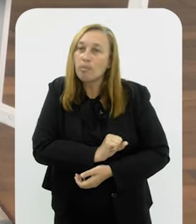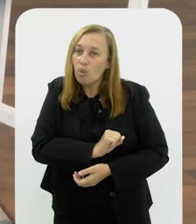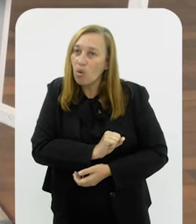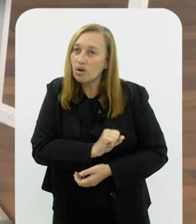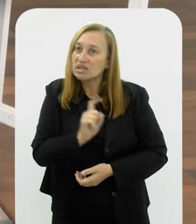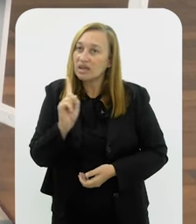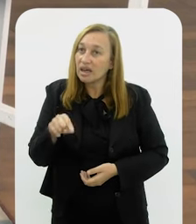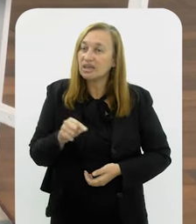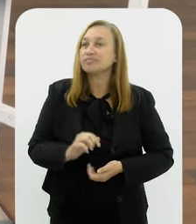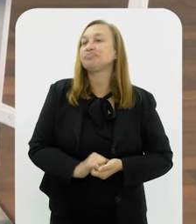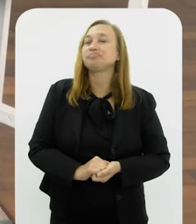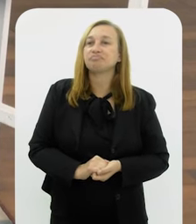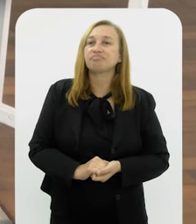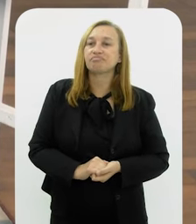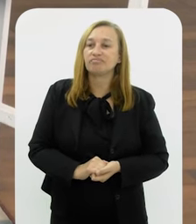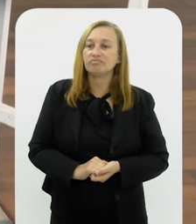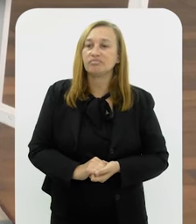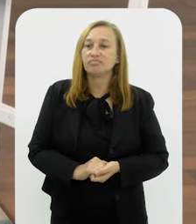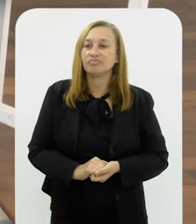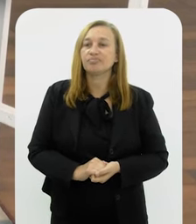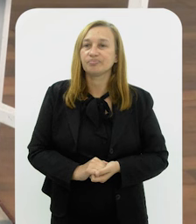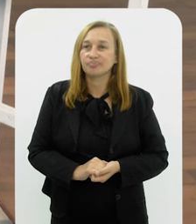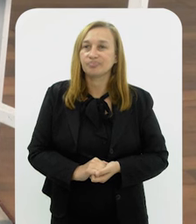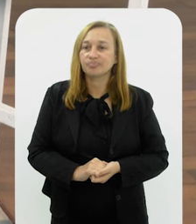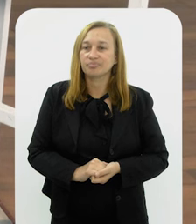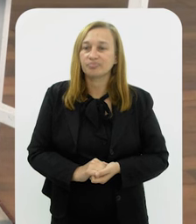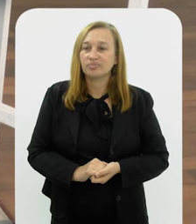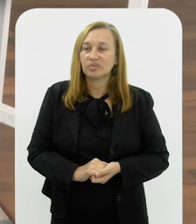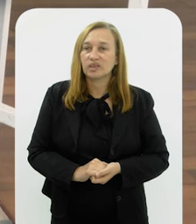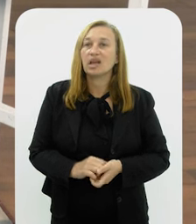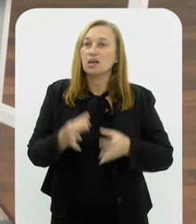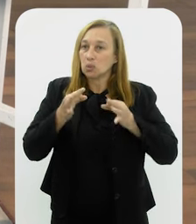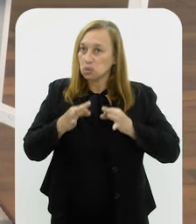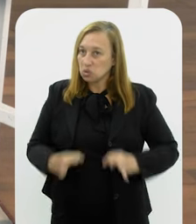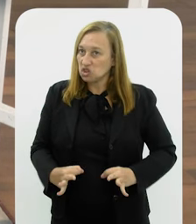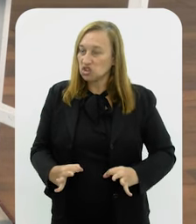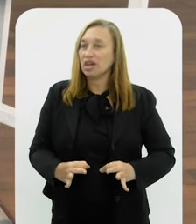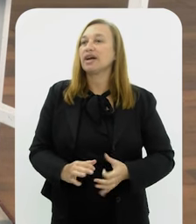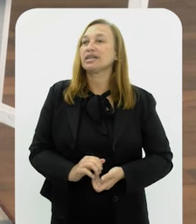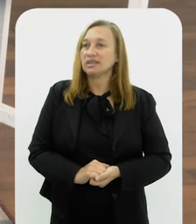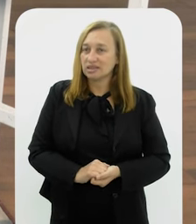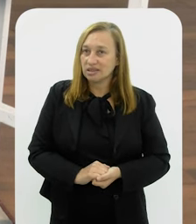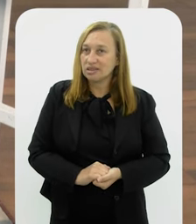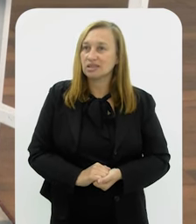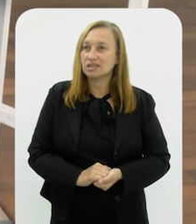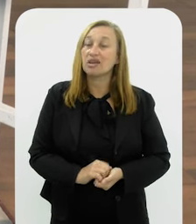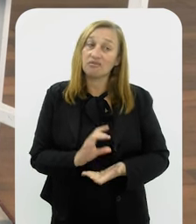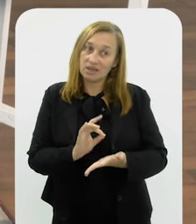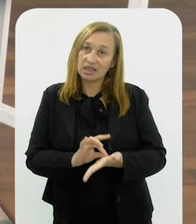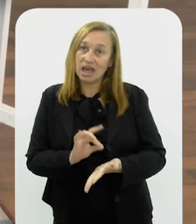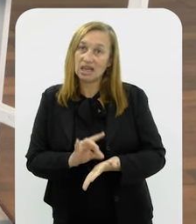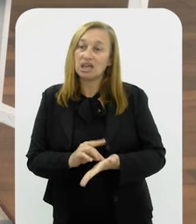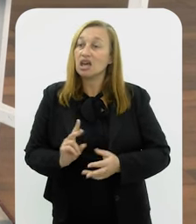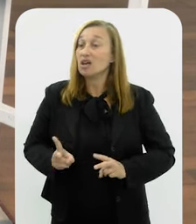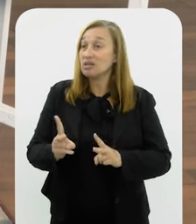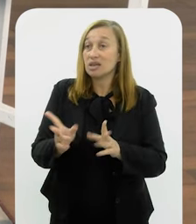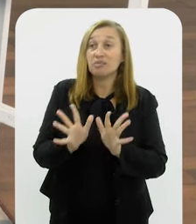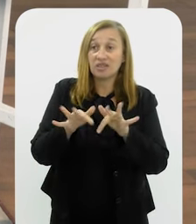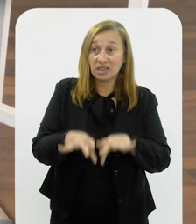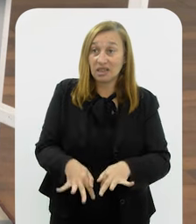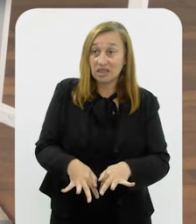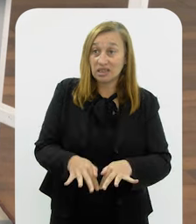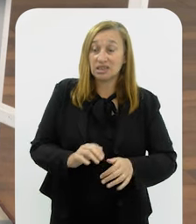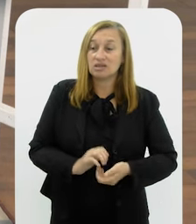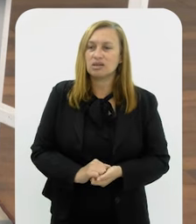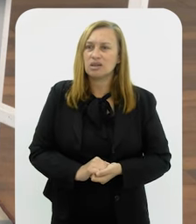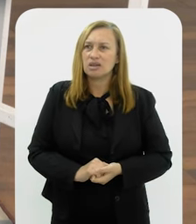só pelo saber dele, né? É uma entidade. É uma entidade. É um griô, né? É verdade. Ô Jorge, eu sempre